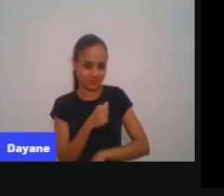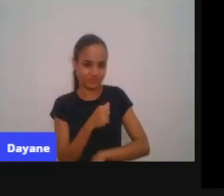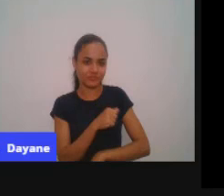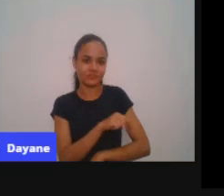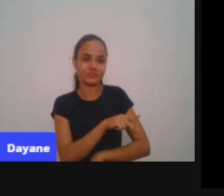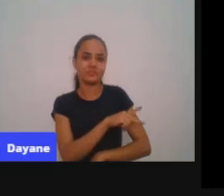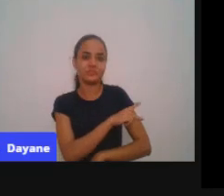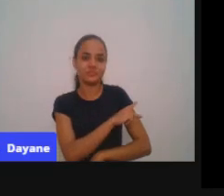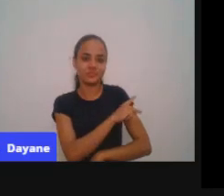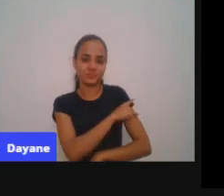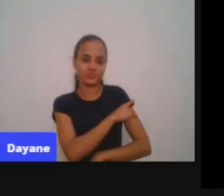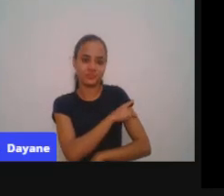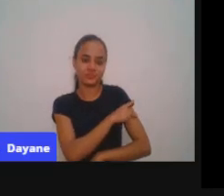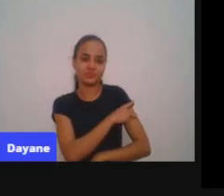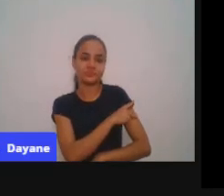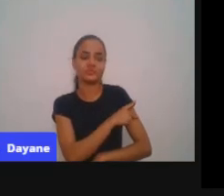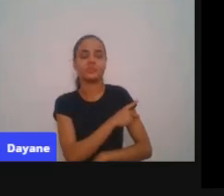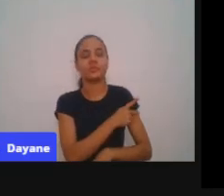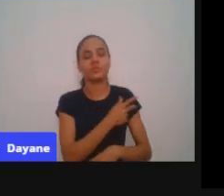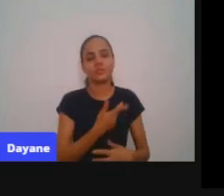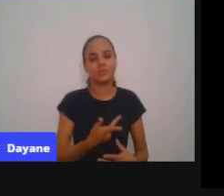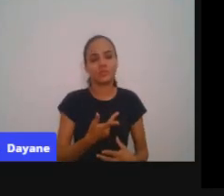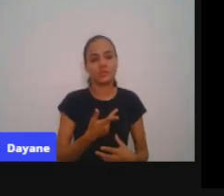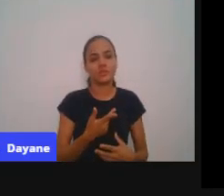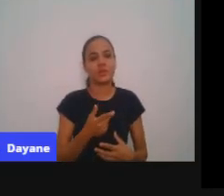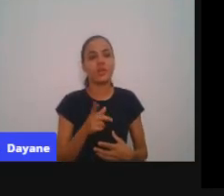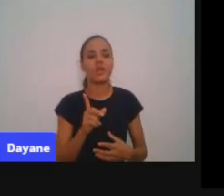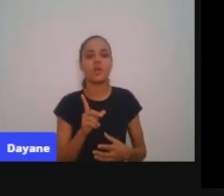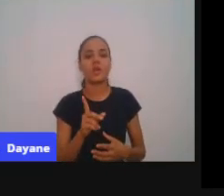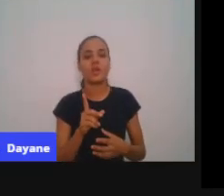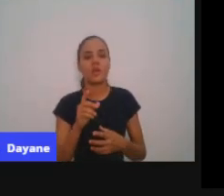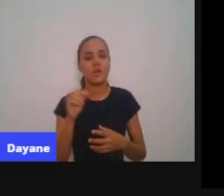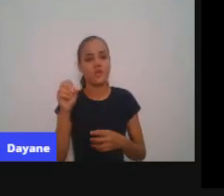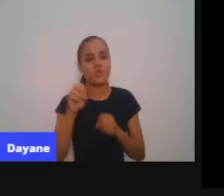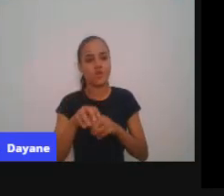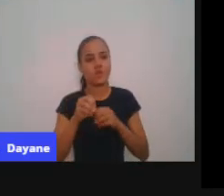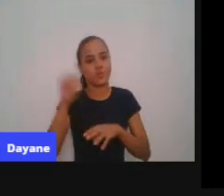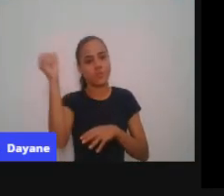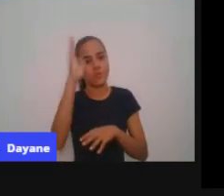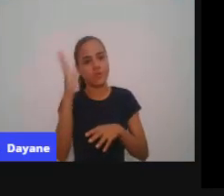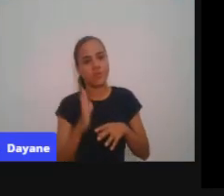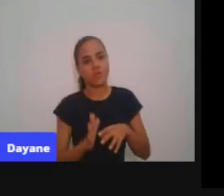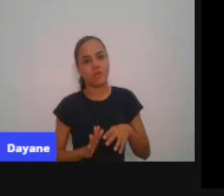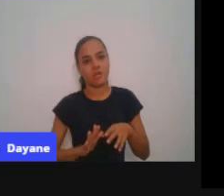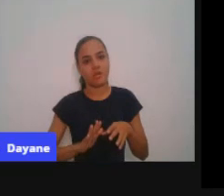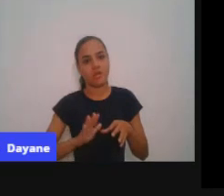ela compõe a educação brasileira, né? E ela é educação, ela não é